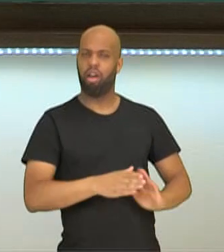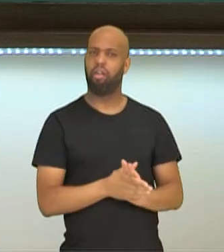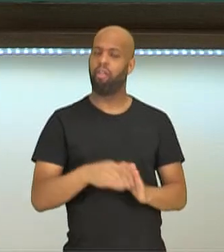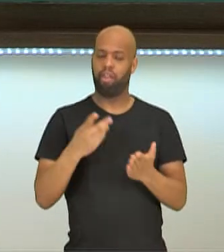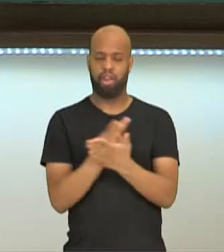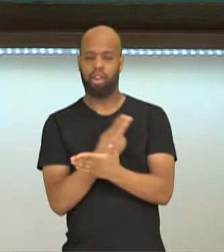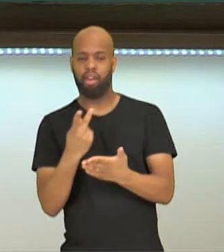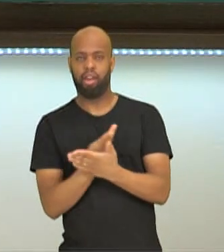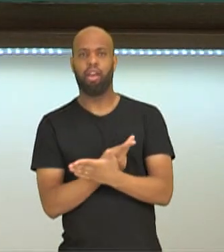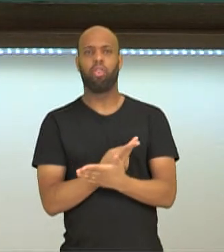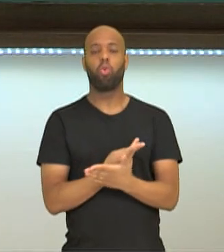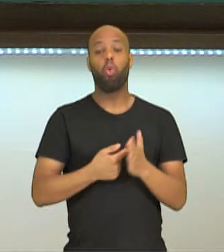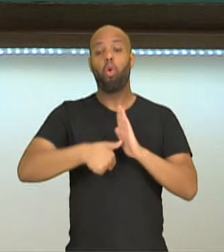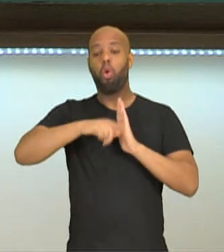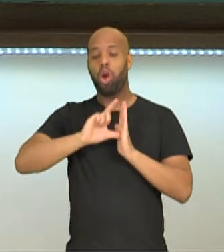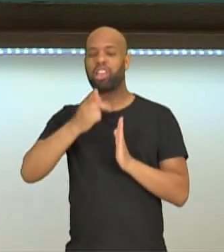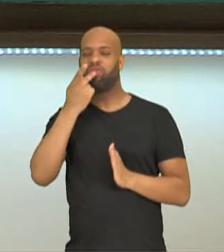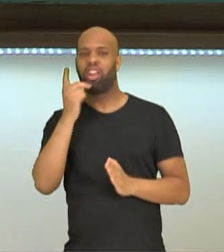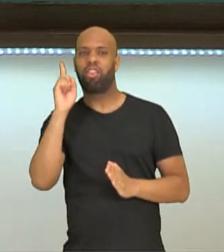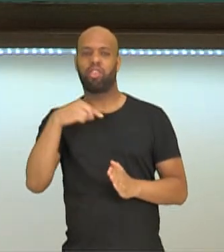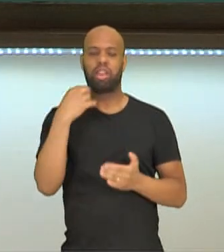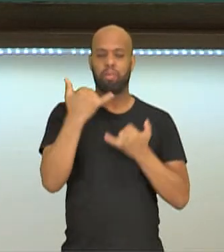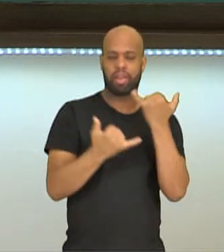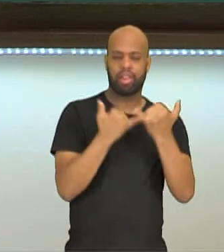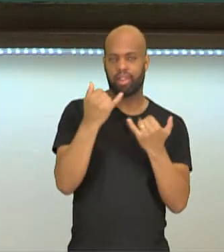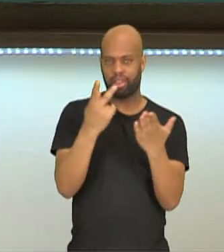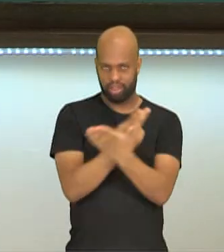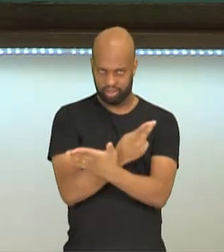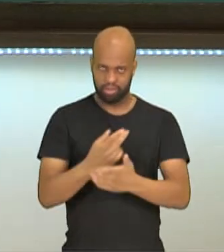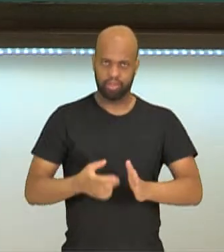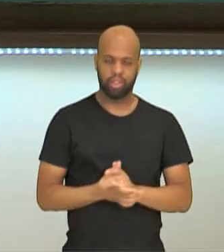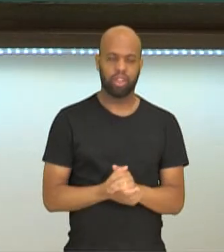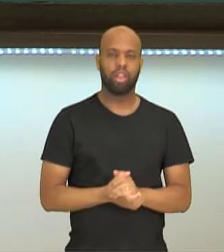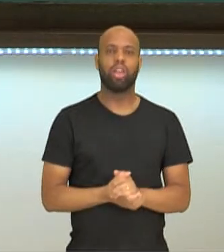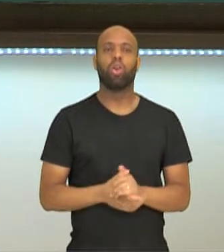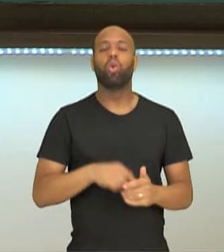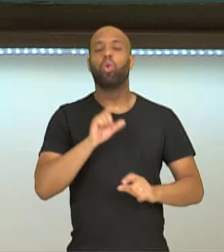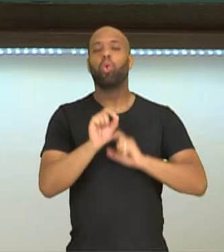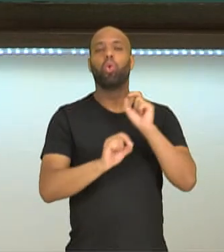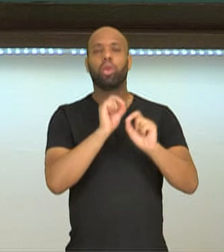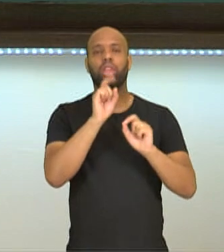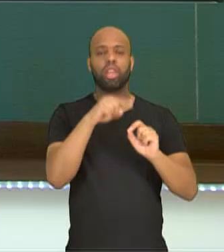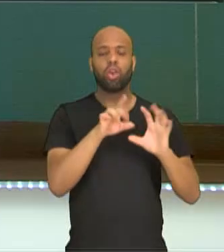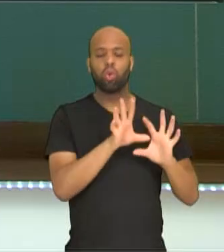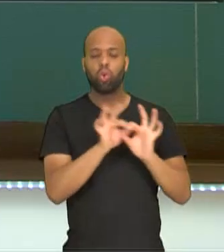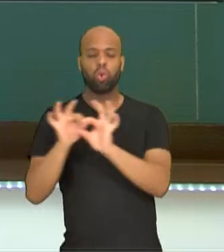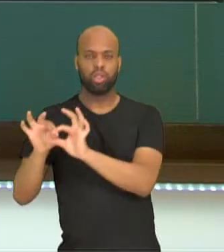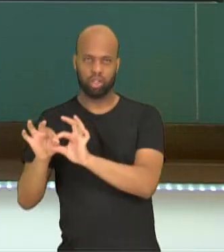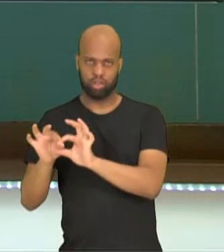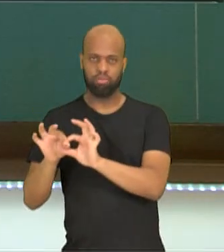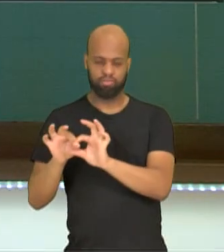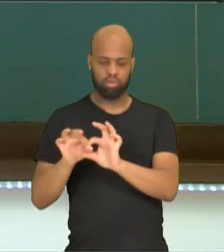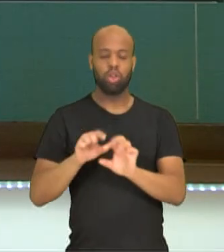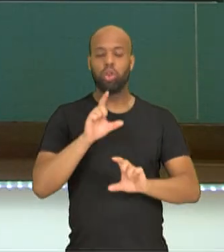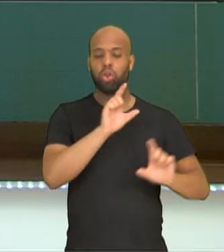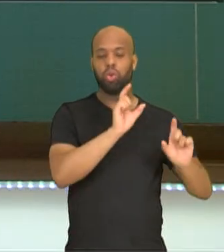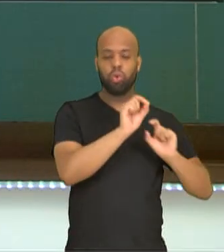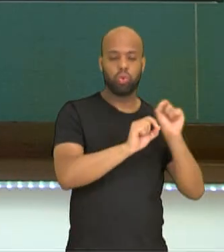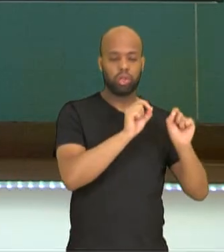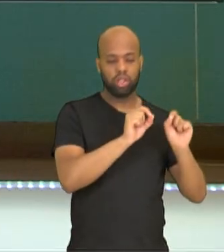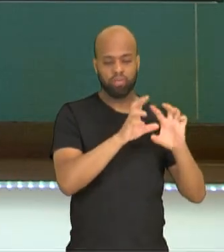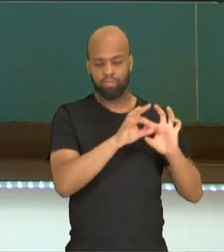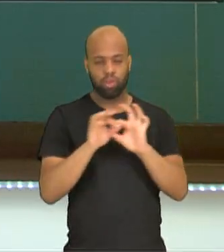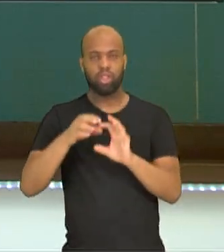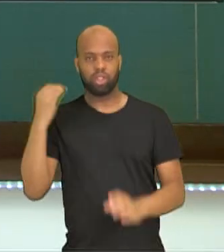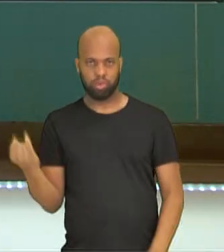era associada a uma brincadeira de mau gosto. E qual que é a contextualização dela mesmo, o que é importante na